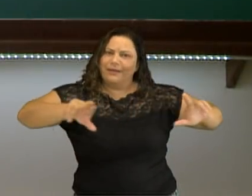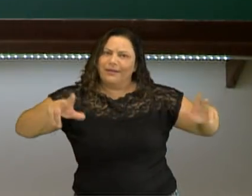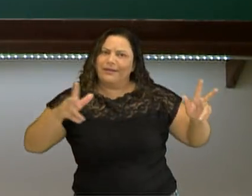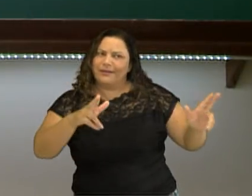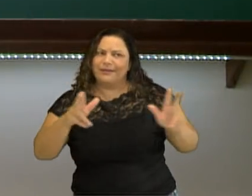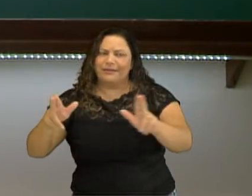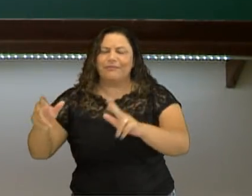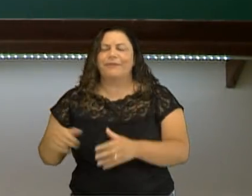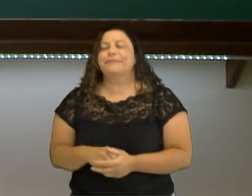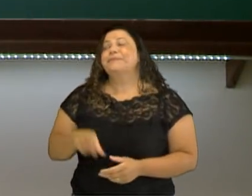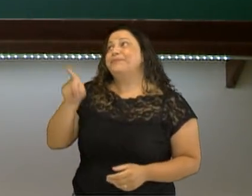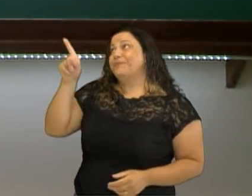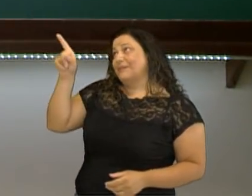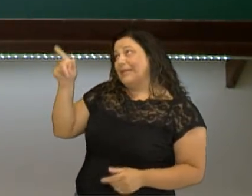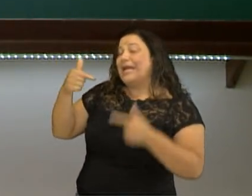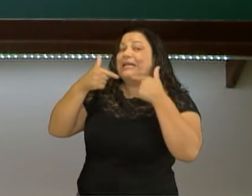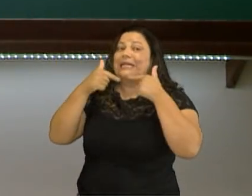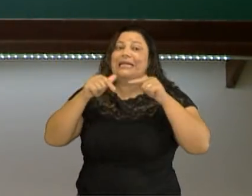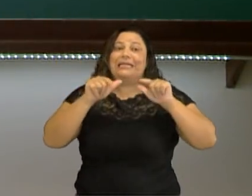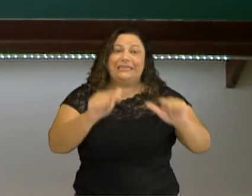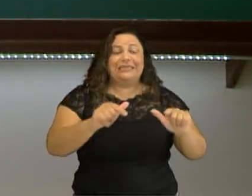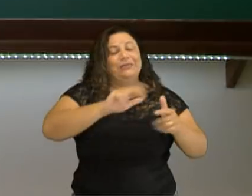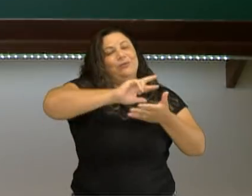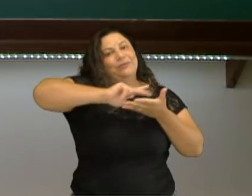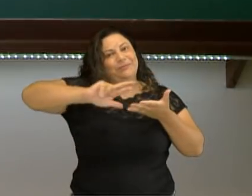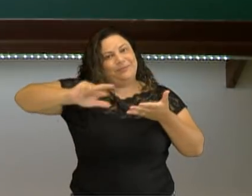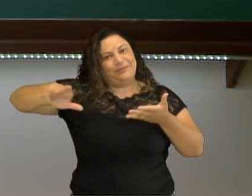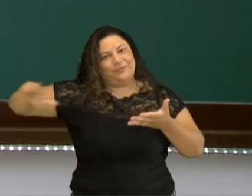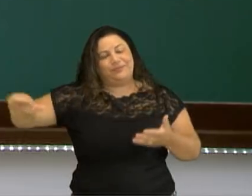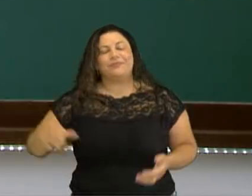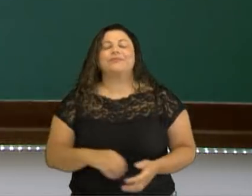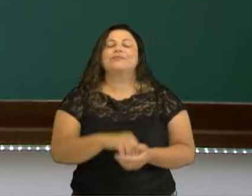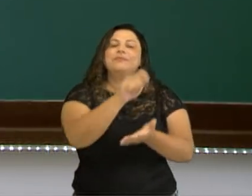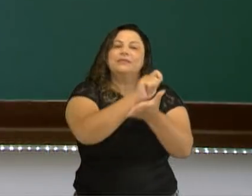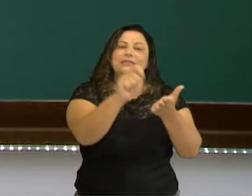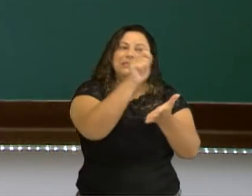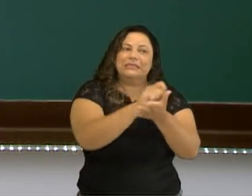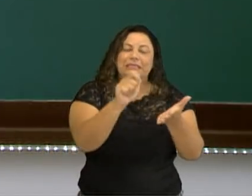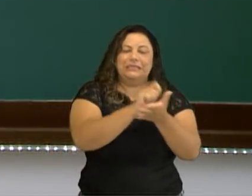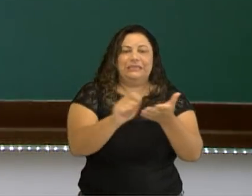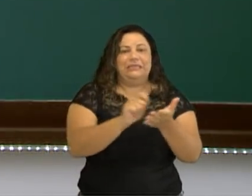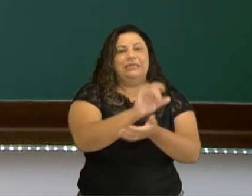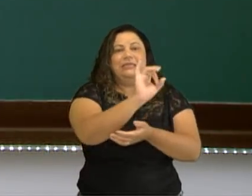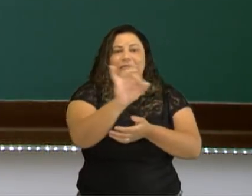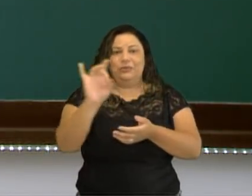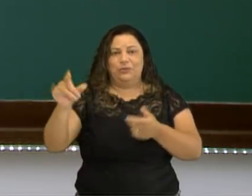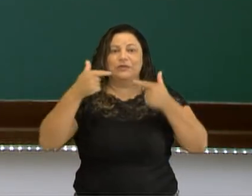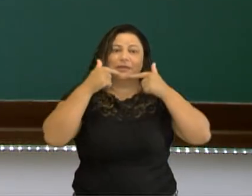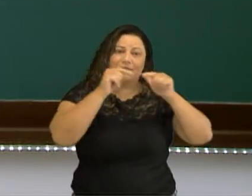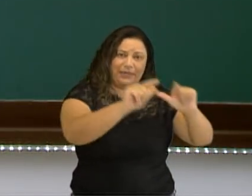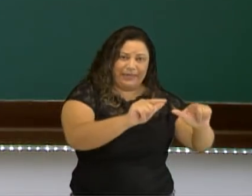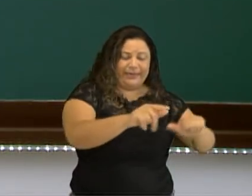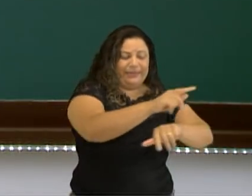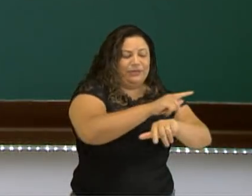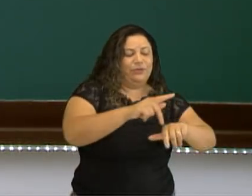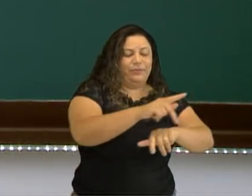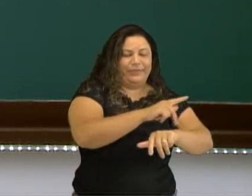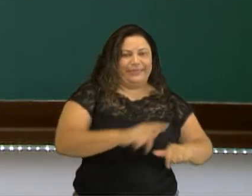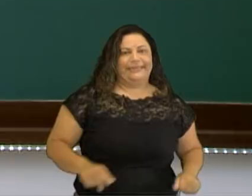várias formas de se escrever o nome desse animal, mas de acordo com cada idioma.